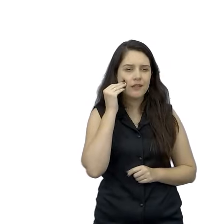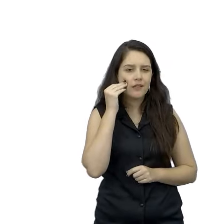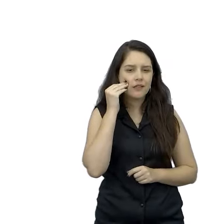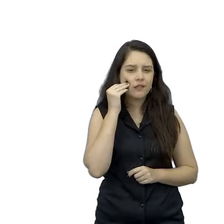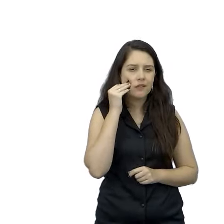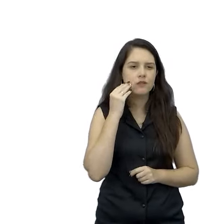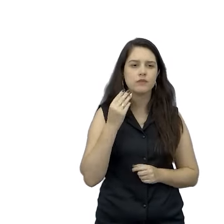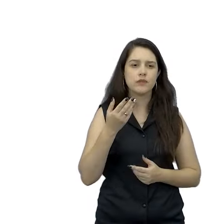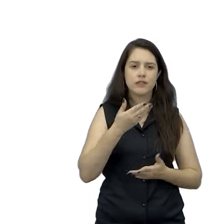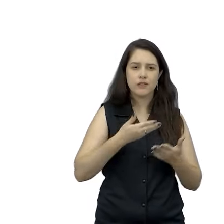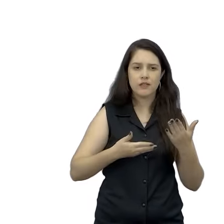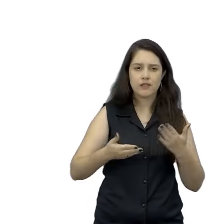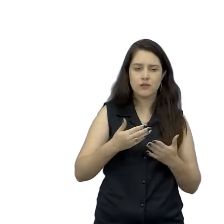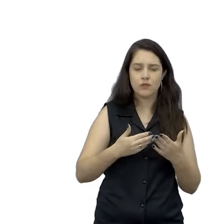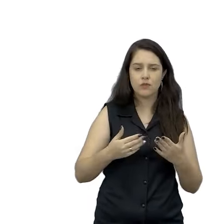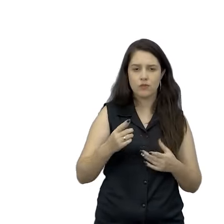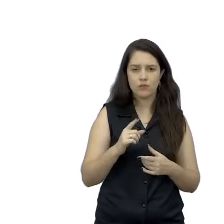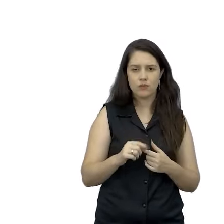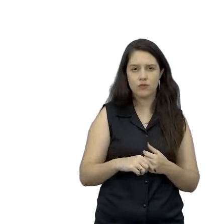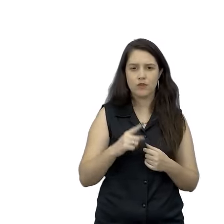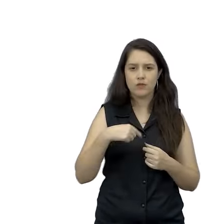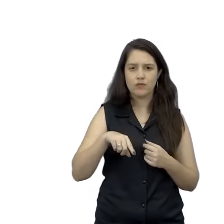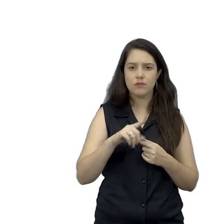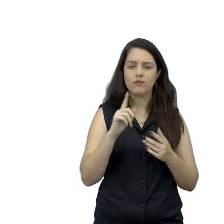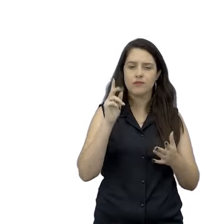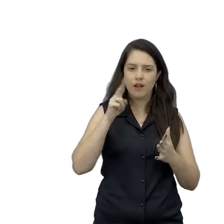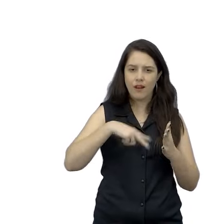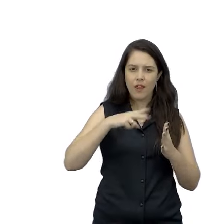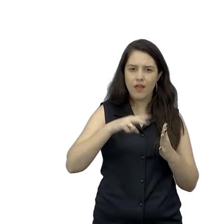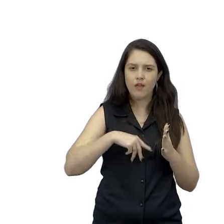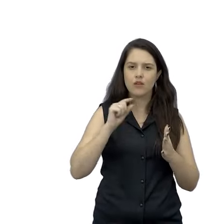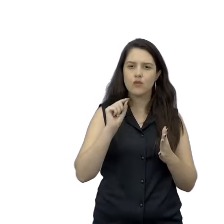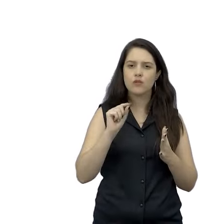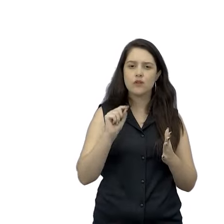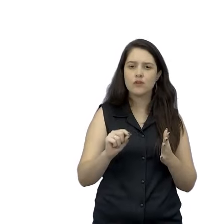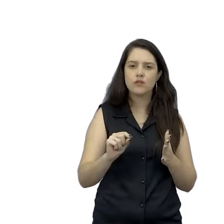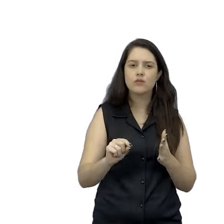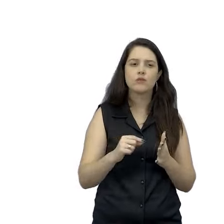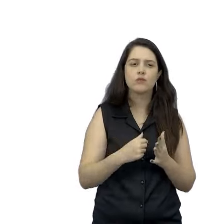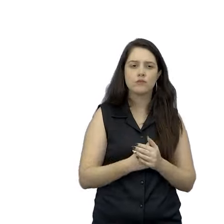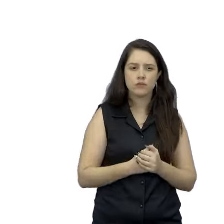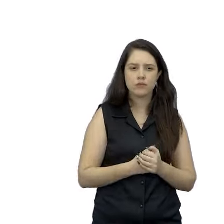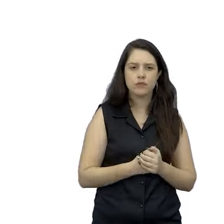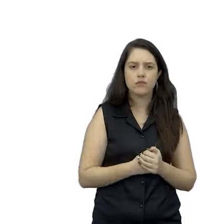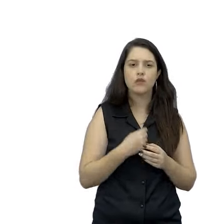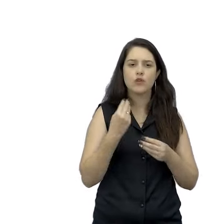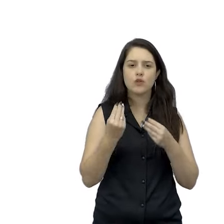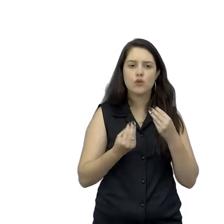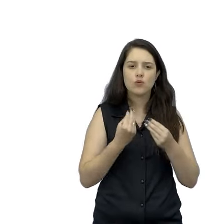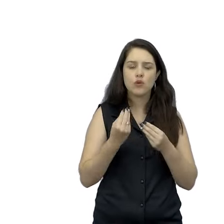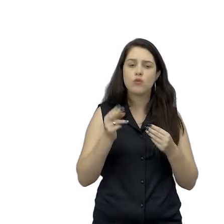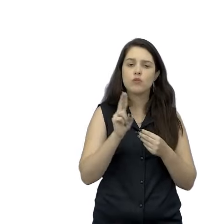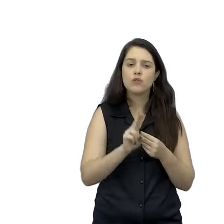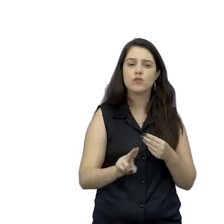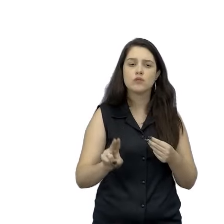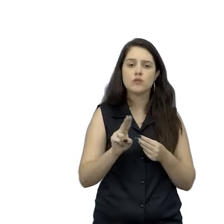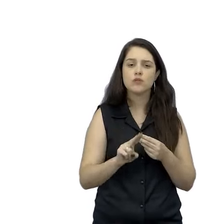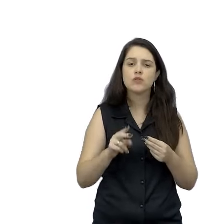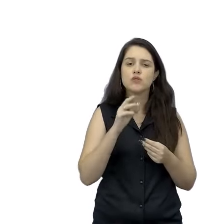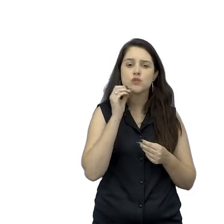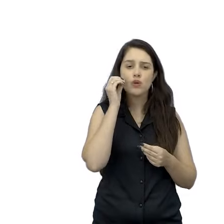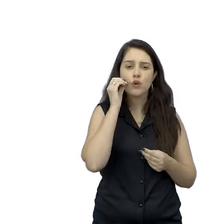essa construção dos significados, ou seja, ler significa o quê? Unir os conhecimentos, né? E como que a gente une esses conhecimentos?